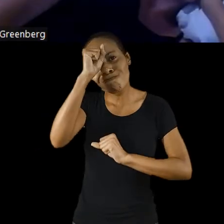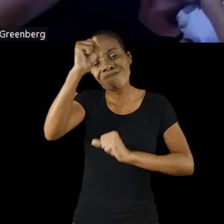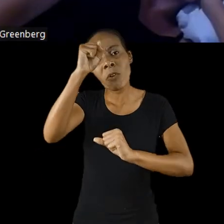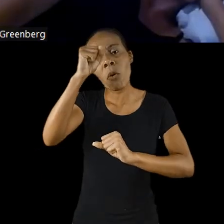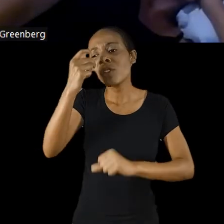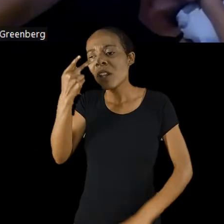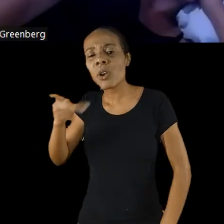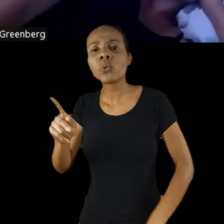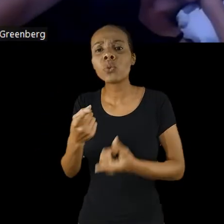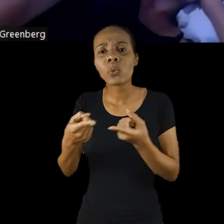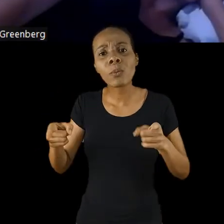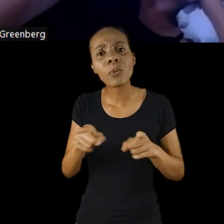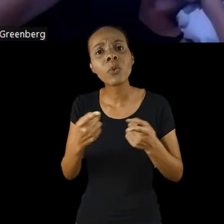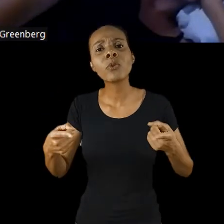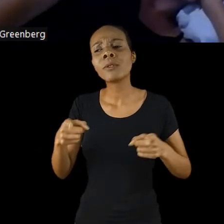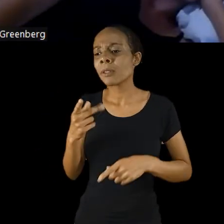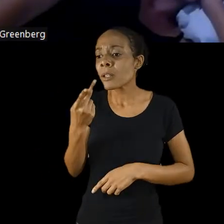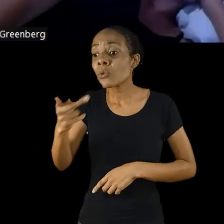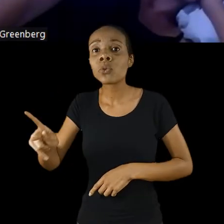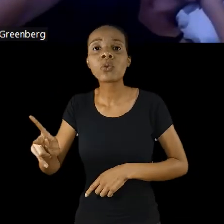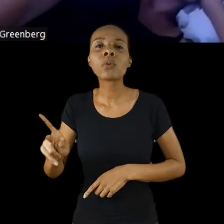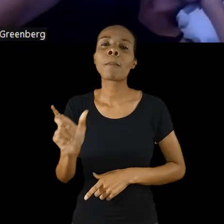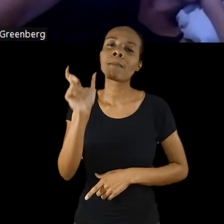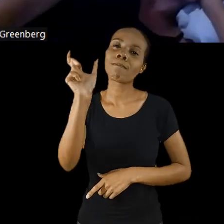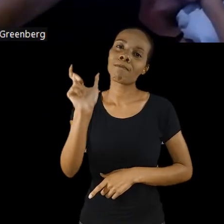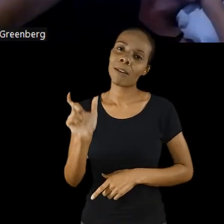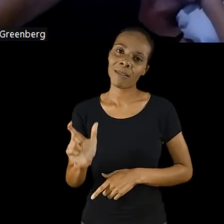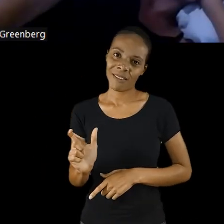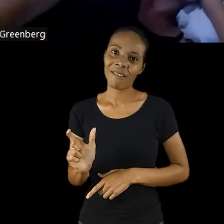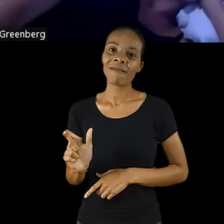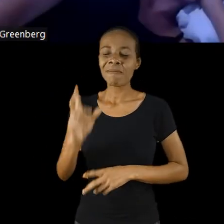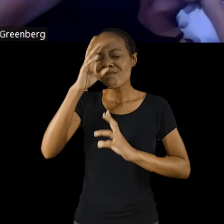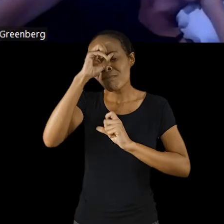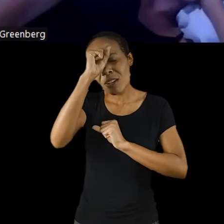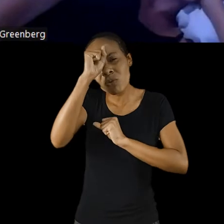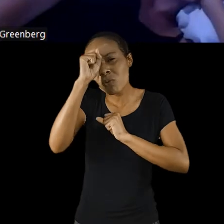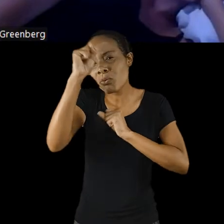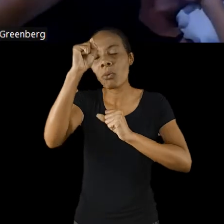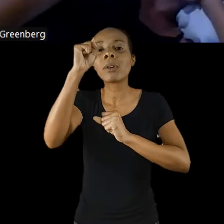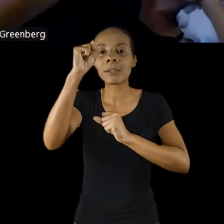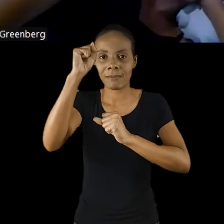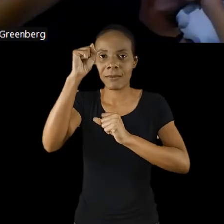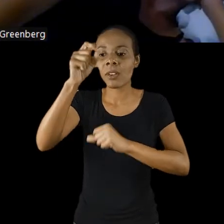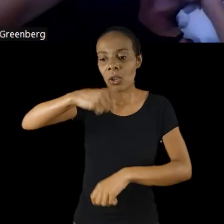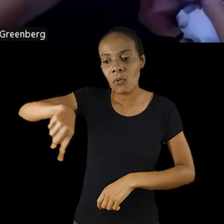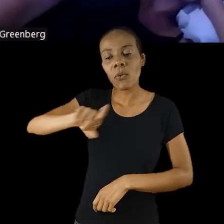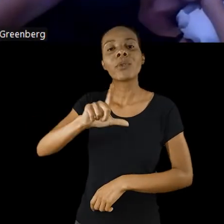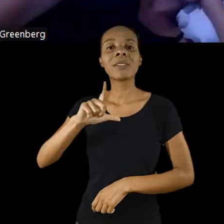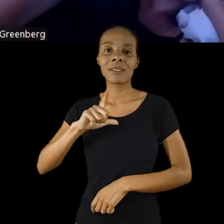sua palavra, na palavra de jazz, na força que vocês têm, saca? E eu acho